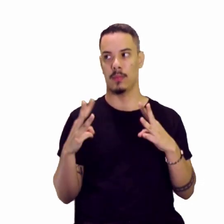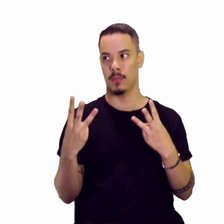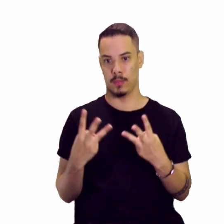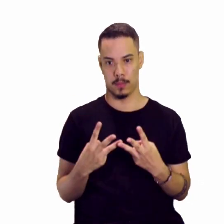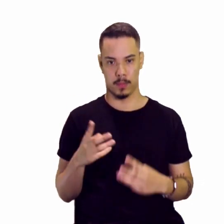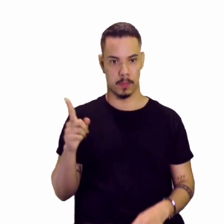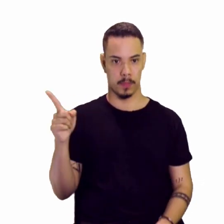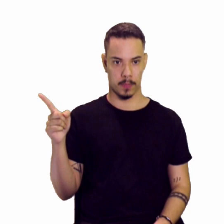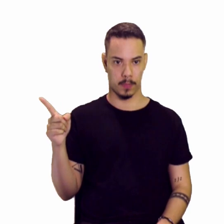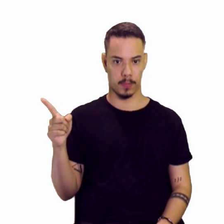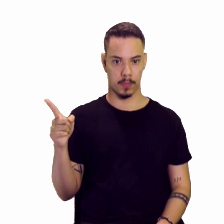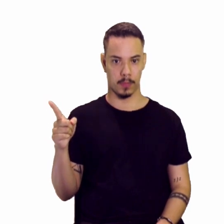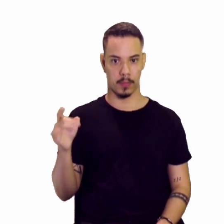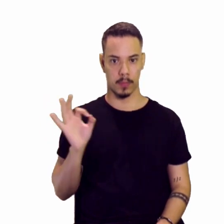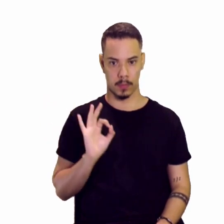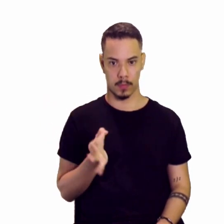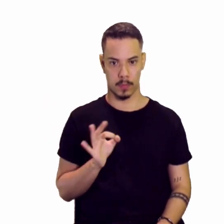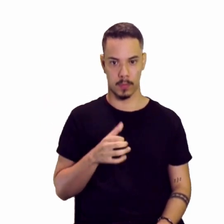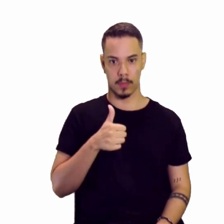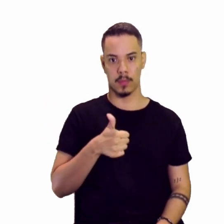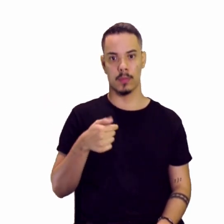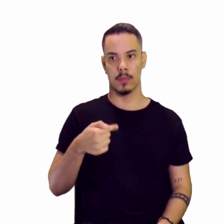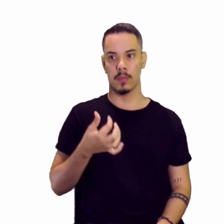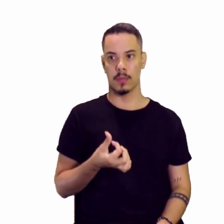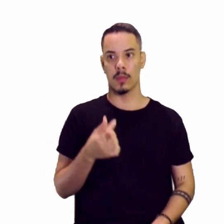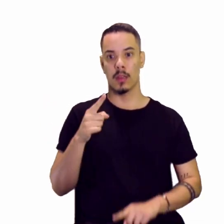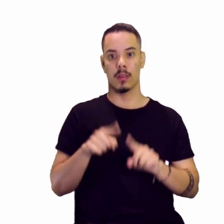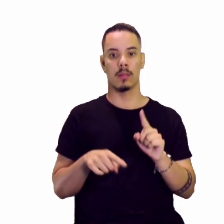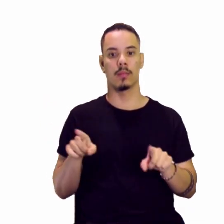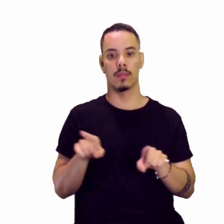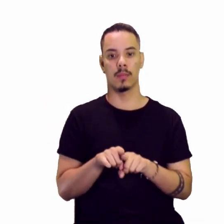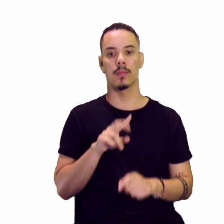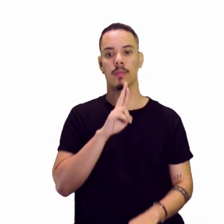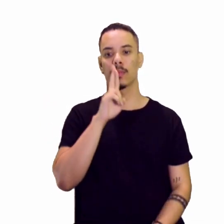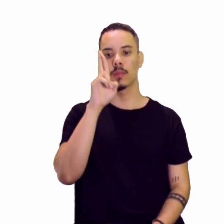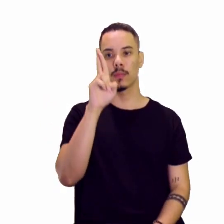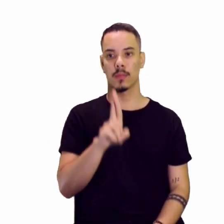moto é de 176, né? Com aceleração de 7,5.